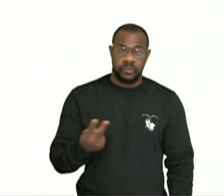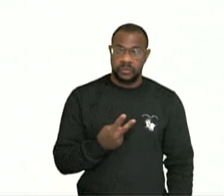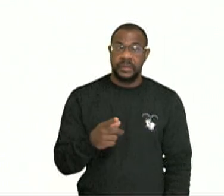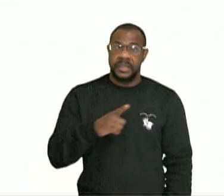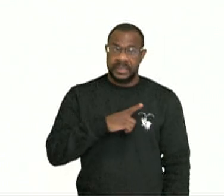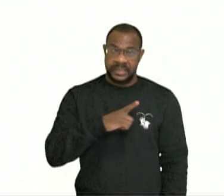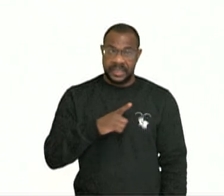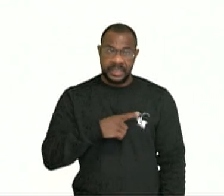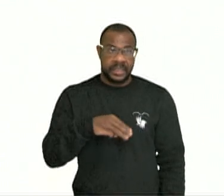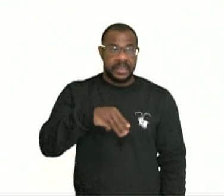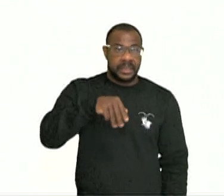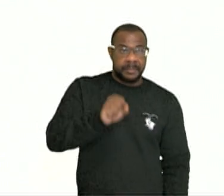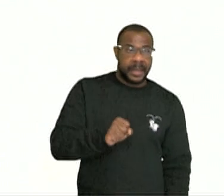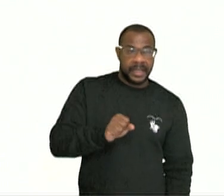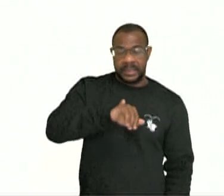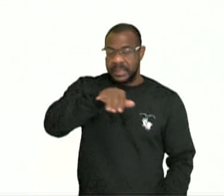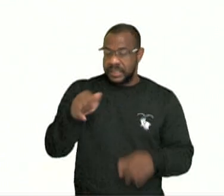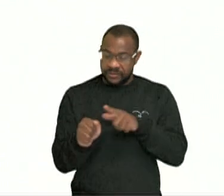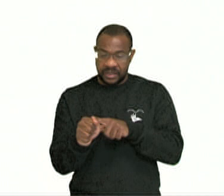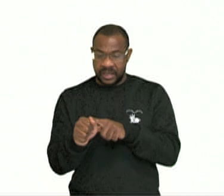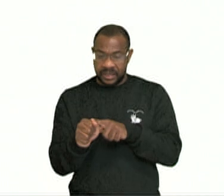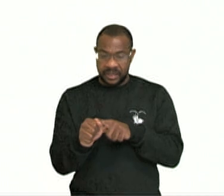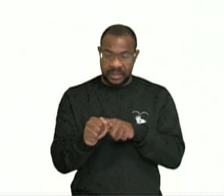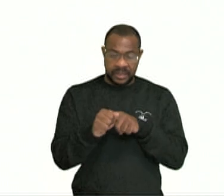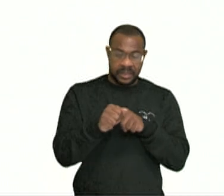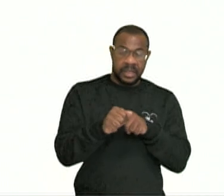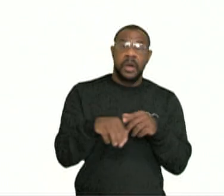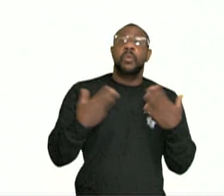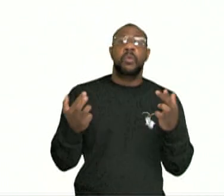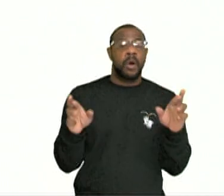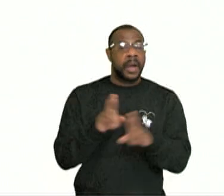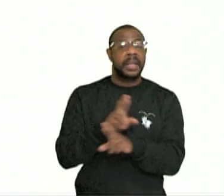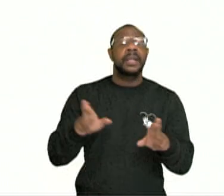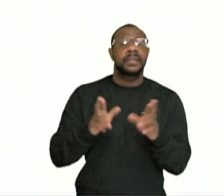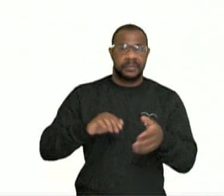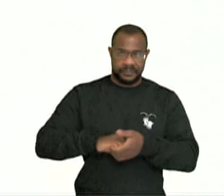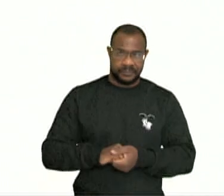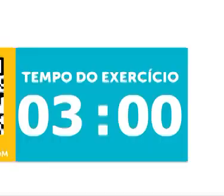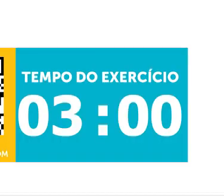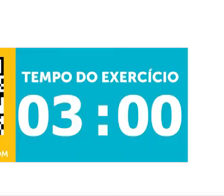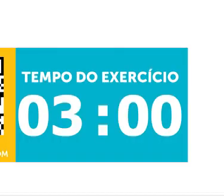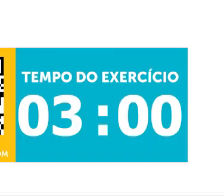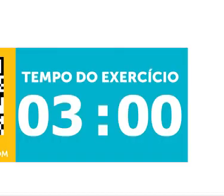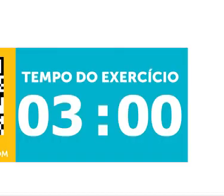por mas e por já. Anote no seu caderno e eu já retomo.